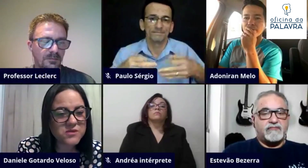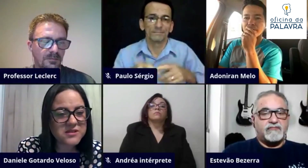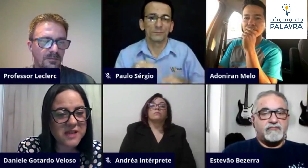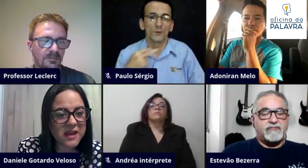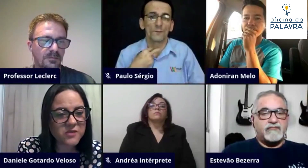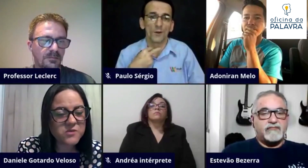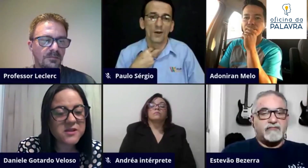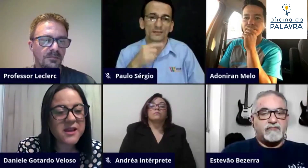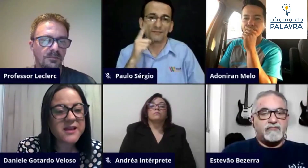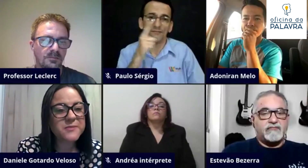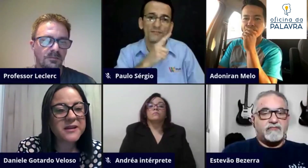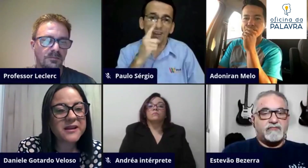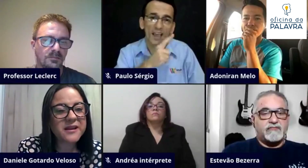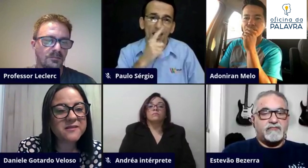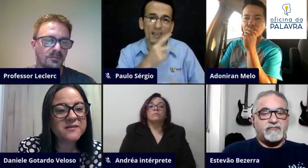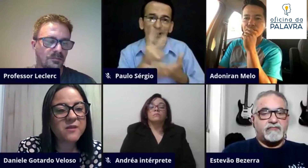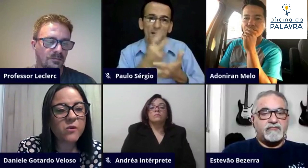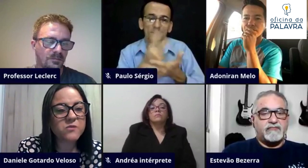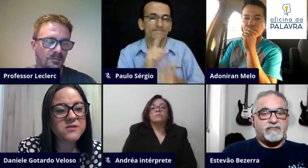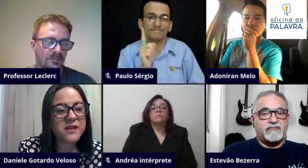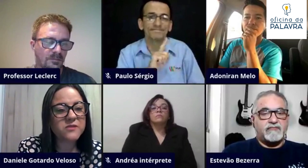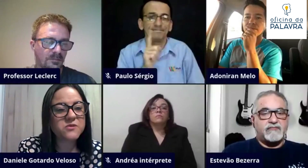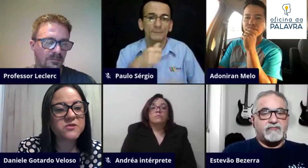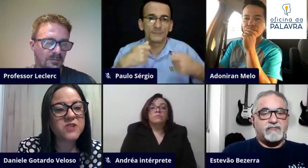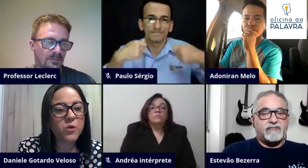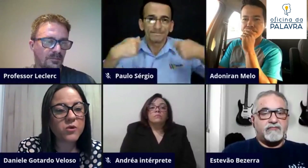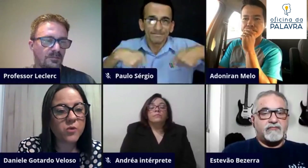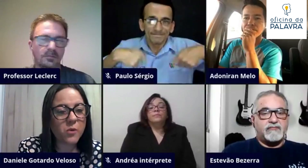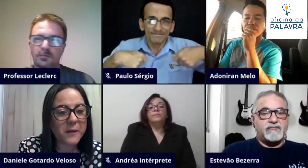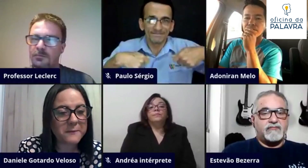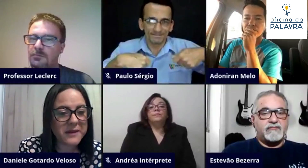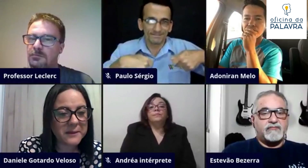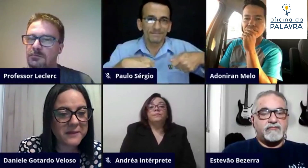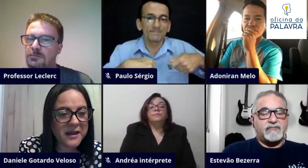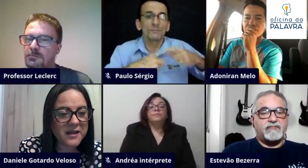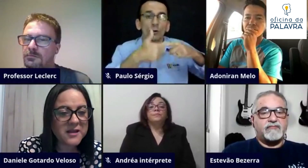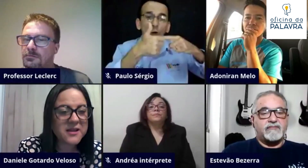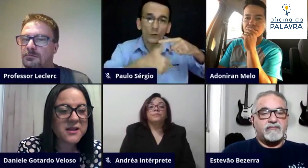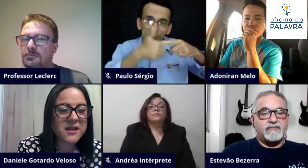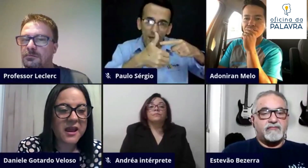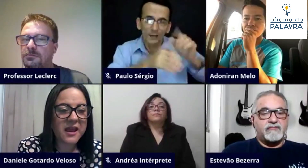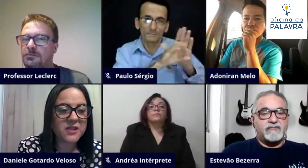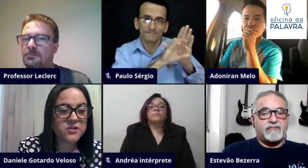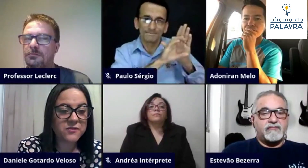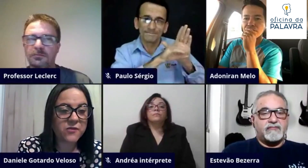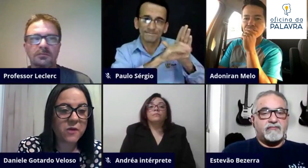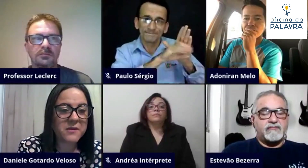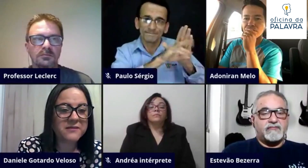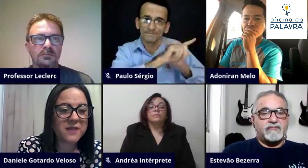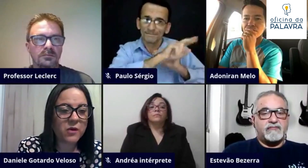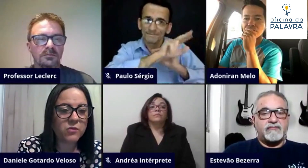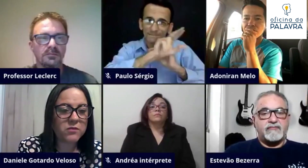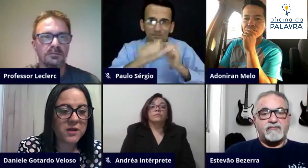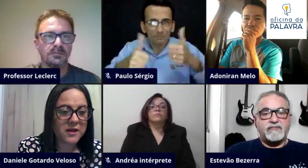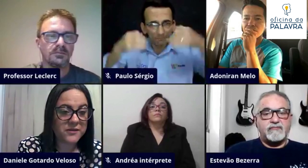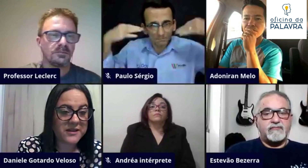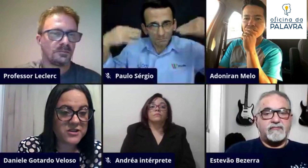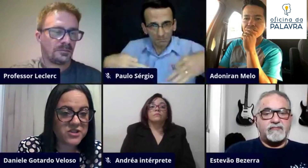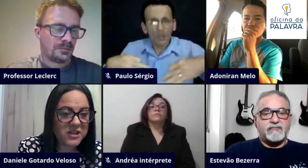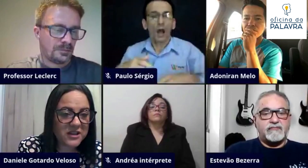vários conceitos, explicando, então, conceitos de acordo com a Bíblia, de forma,